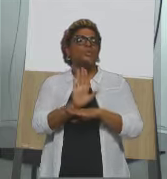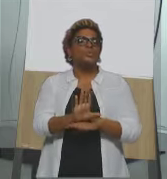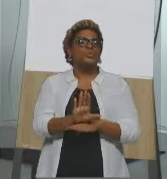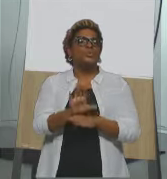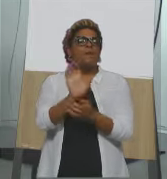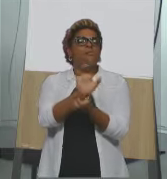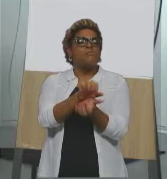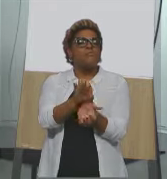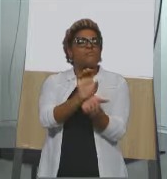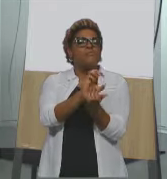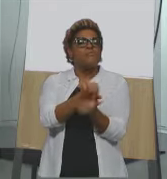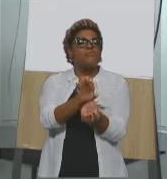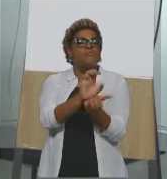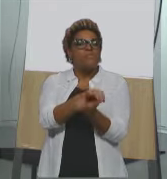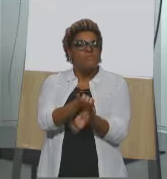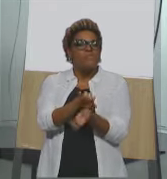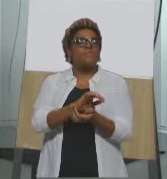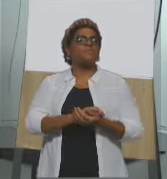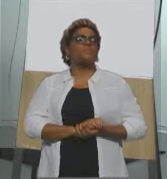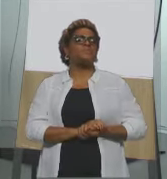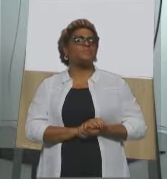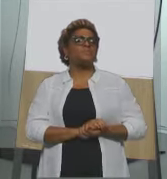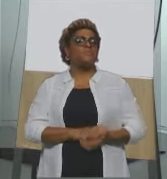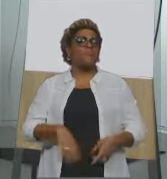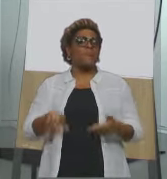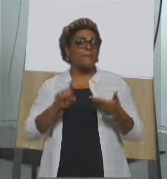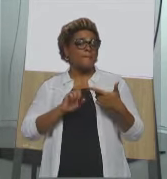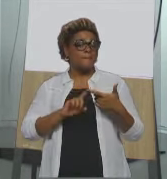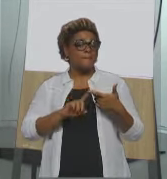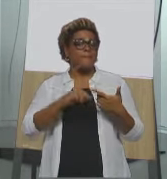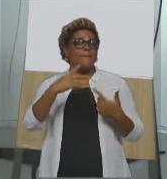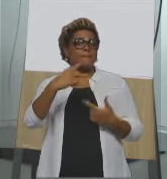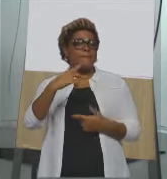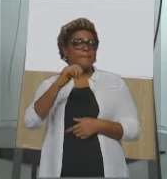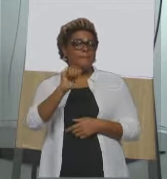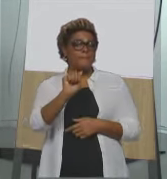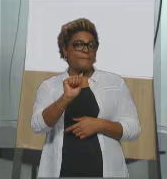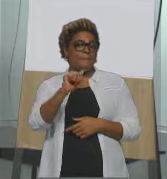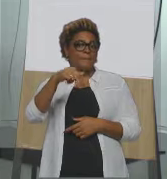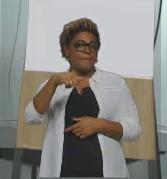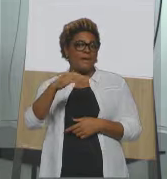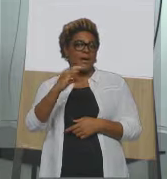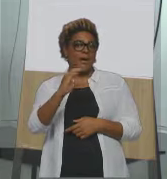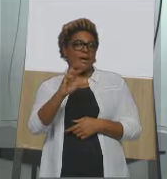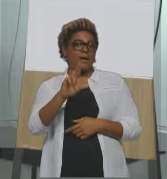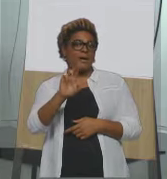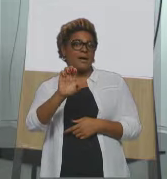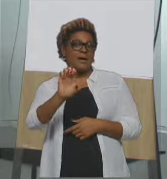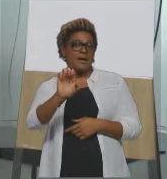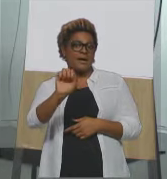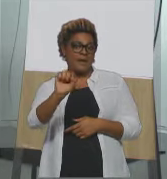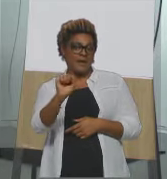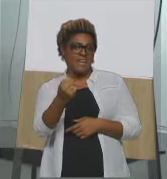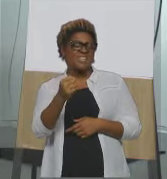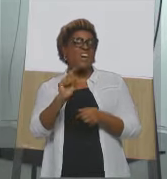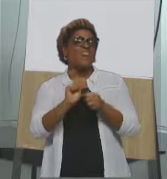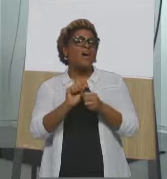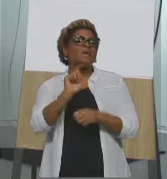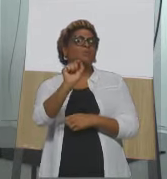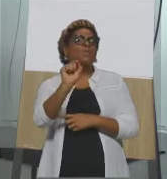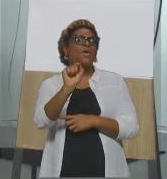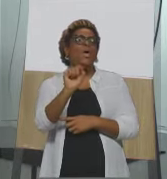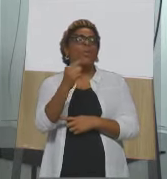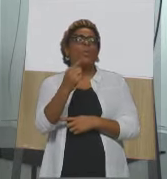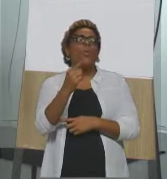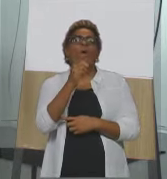carboidratos. O pâncreas, ele exerce um papel importante porque ele produz um suco chamado suco pancreático que